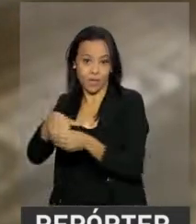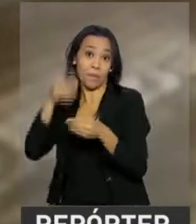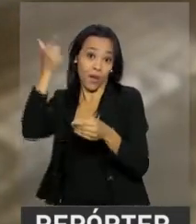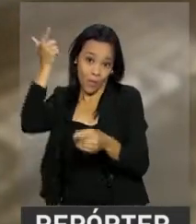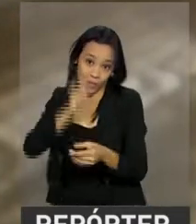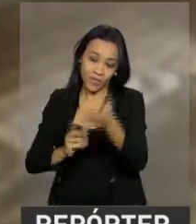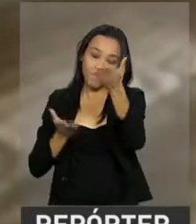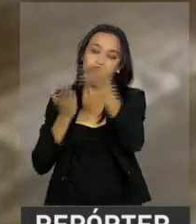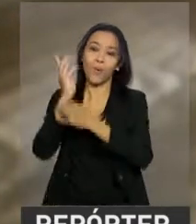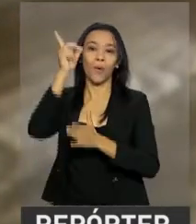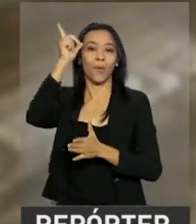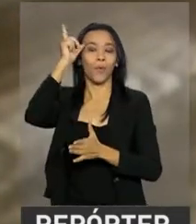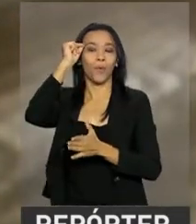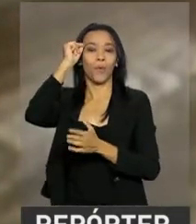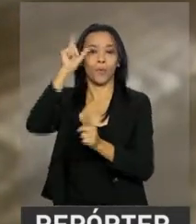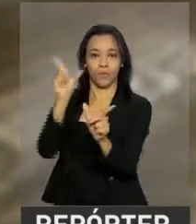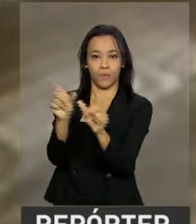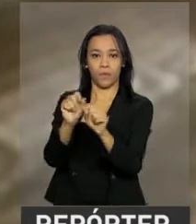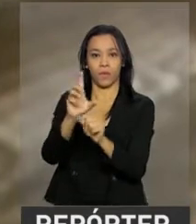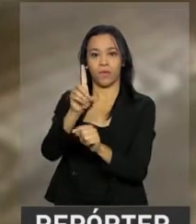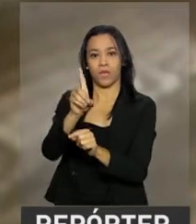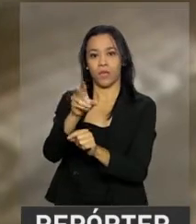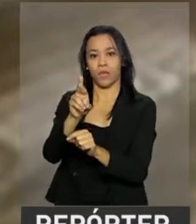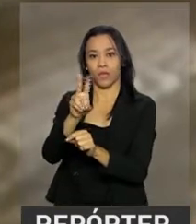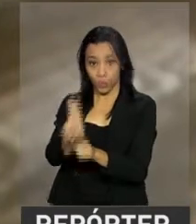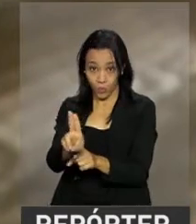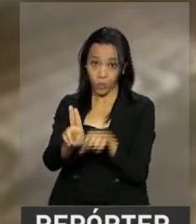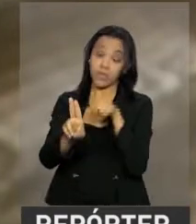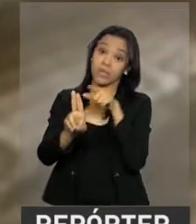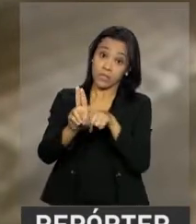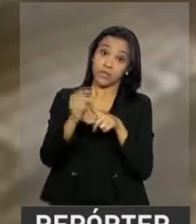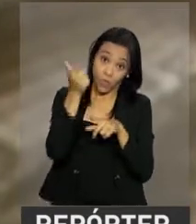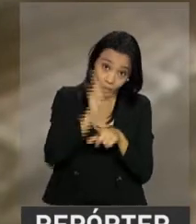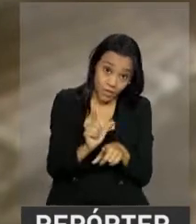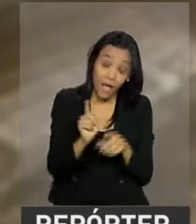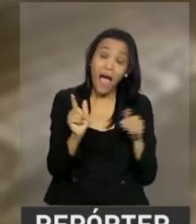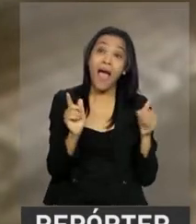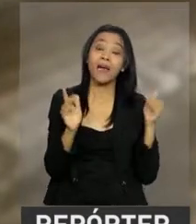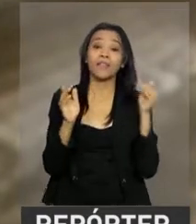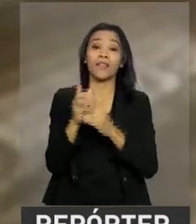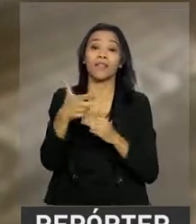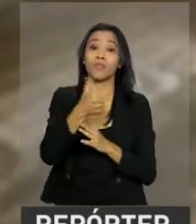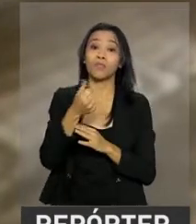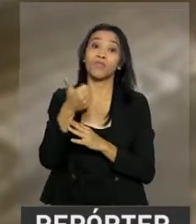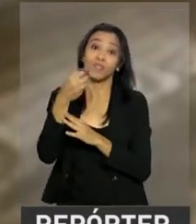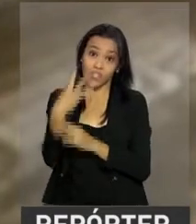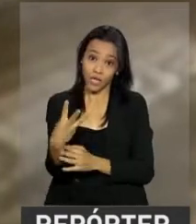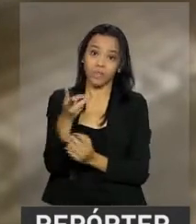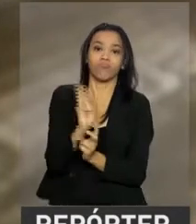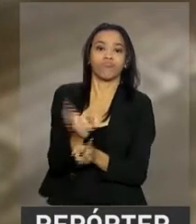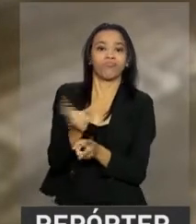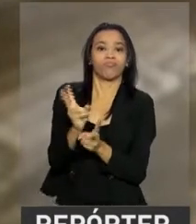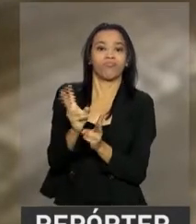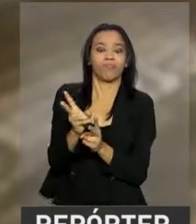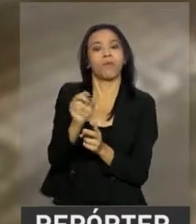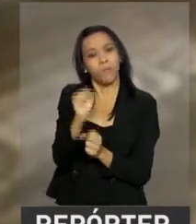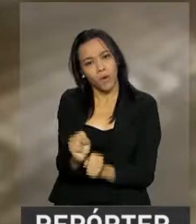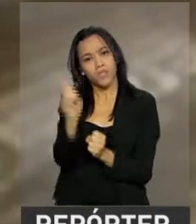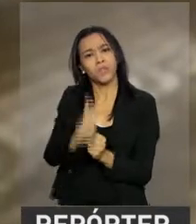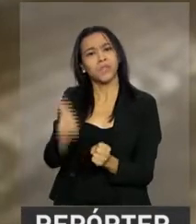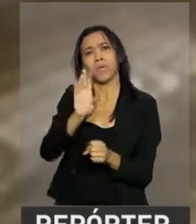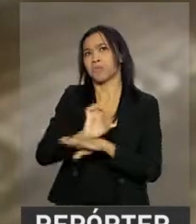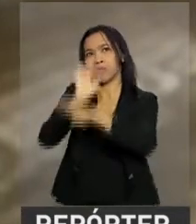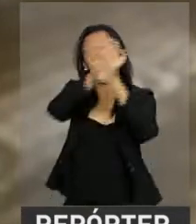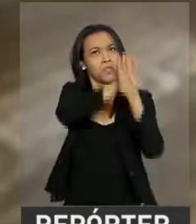ser aprovada. Caso isso ocorra, o mecanismo vai valer até 2023 e também poderá ser utilizado por